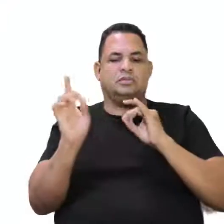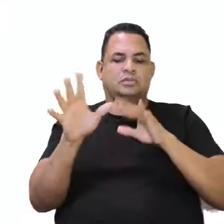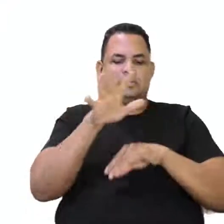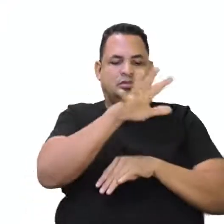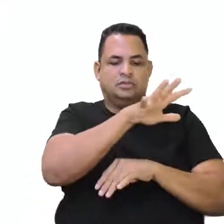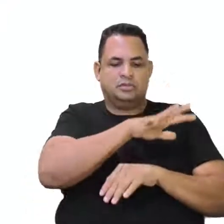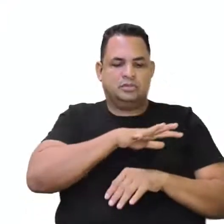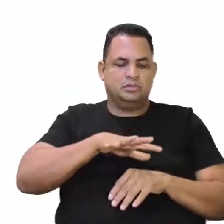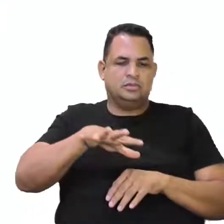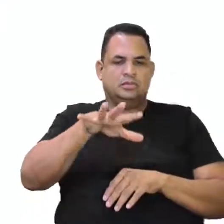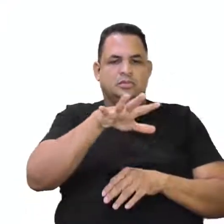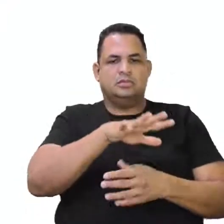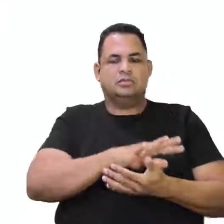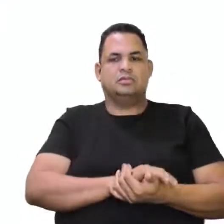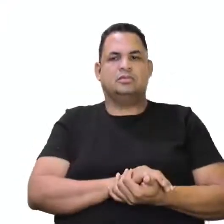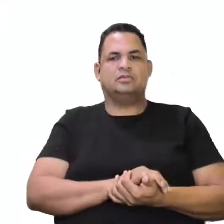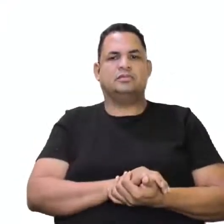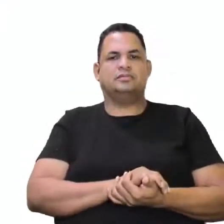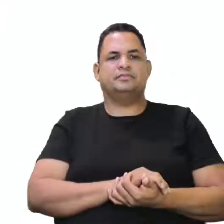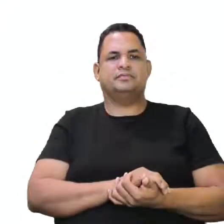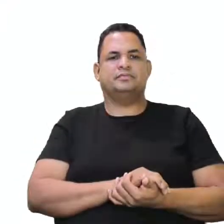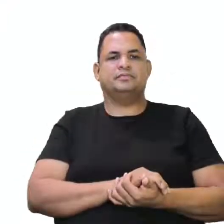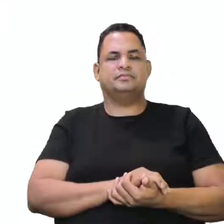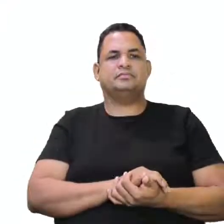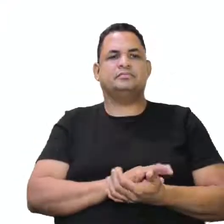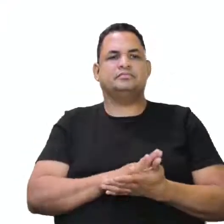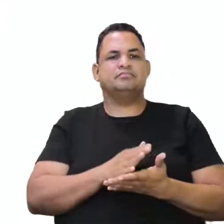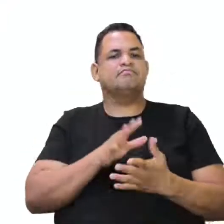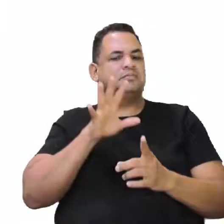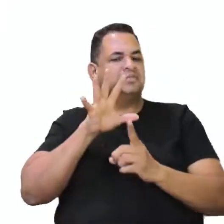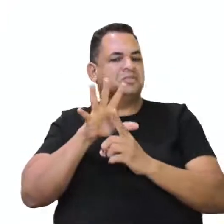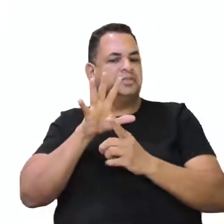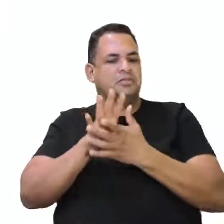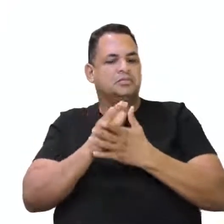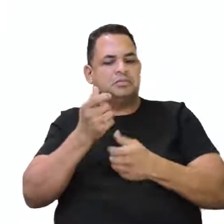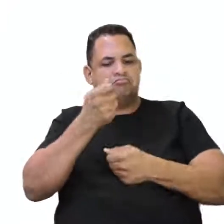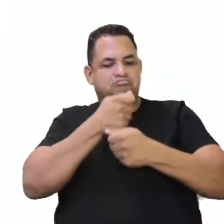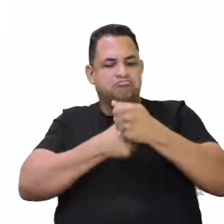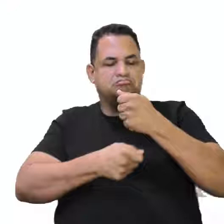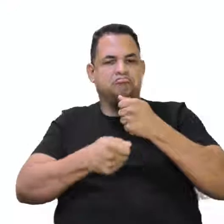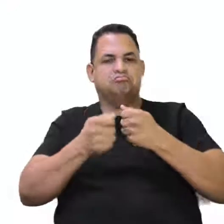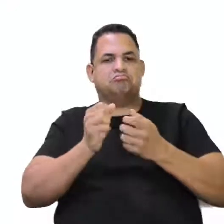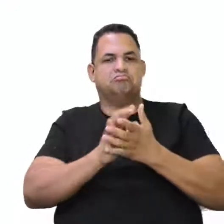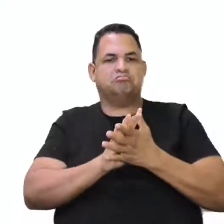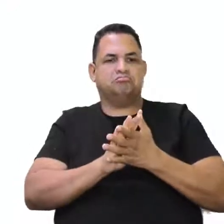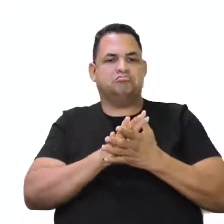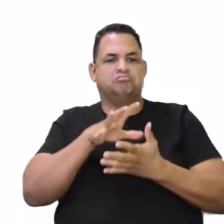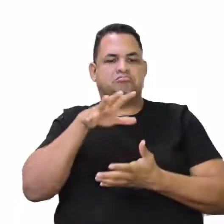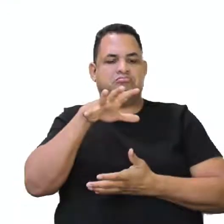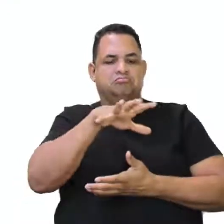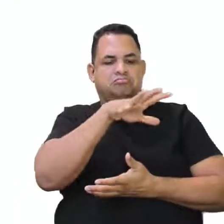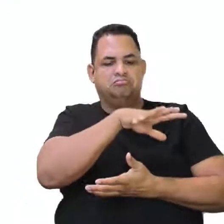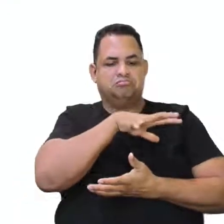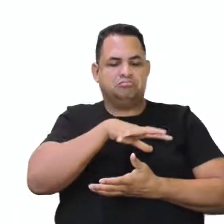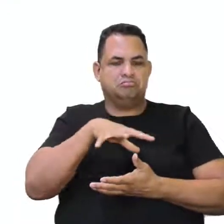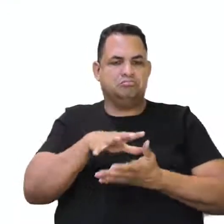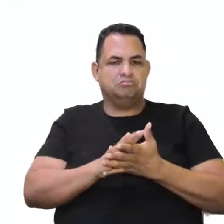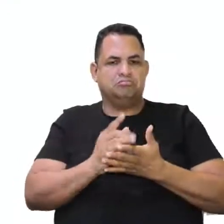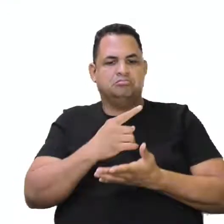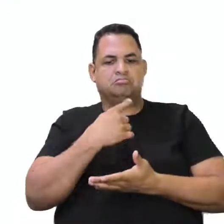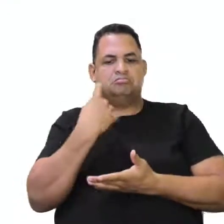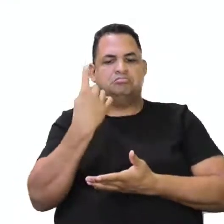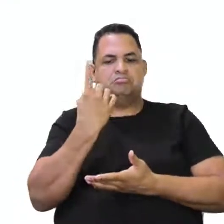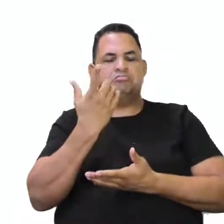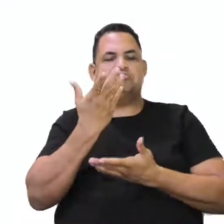para a região. Caramba, prof! Vai interferir na economia do local onde nós